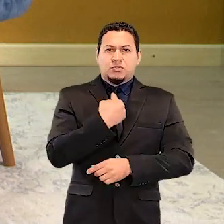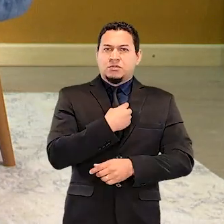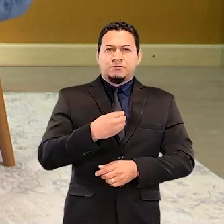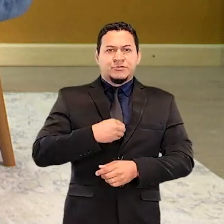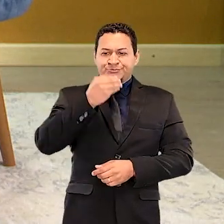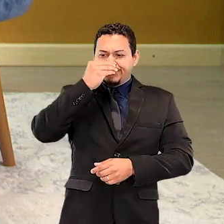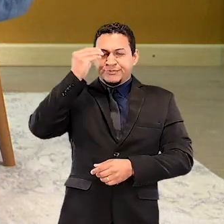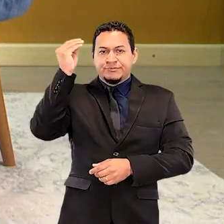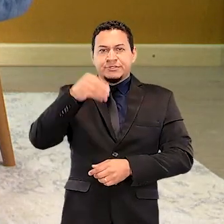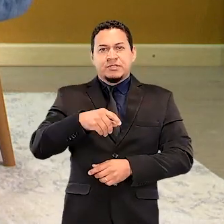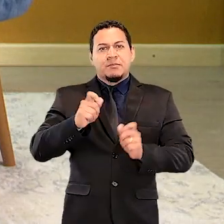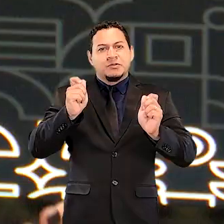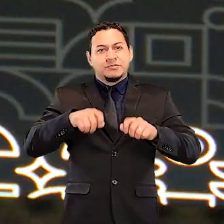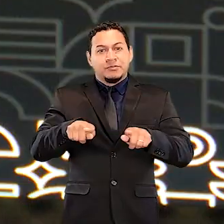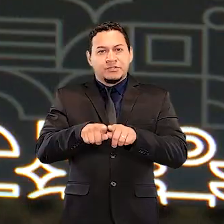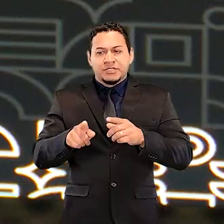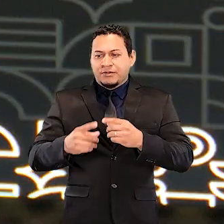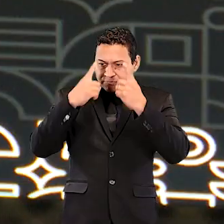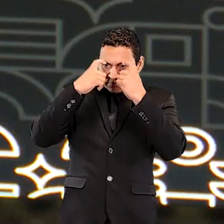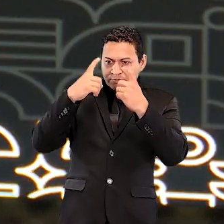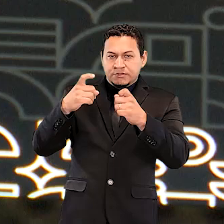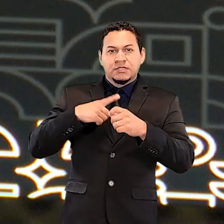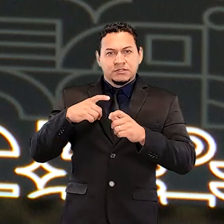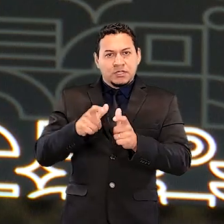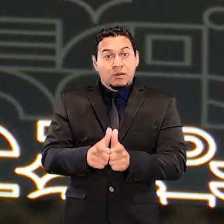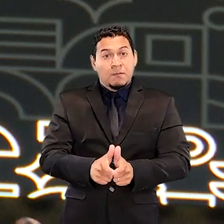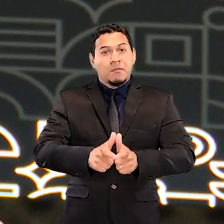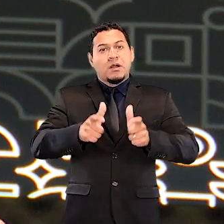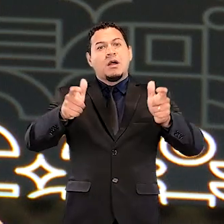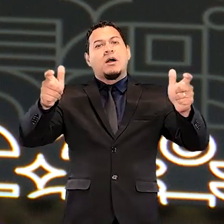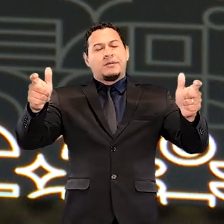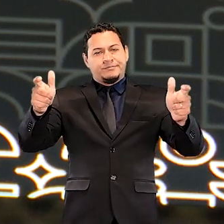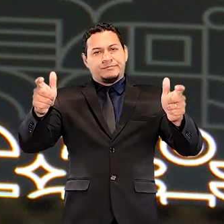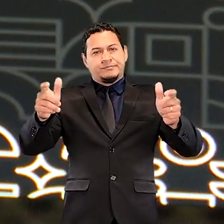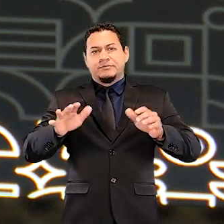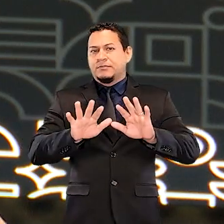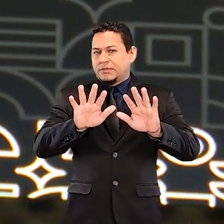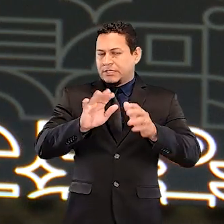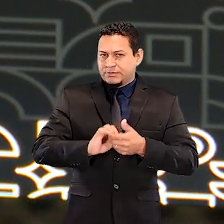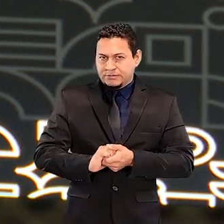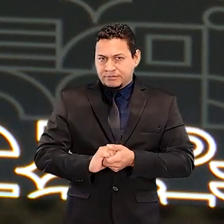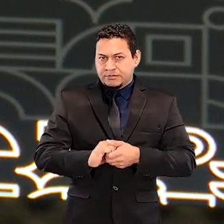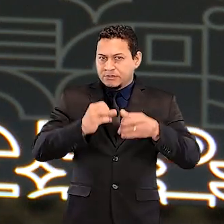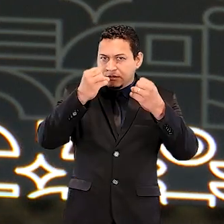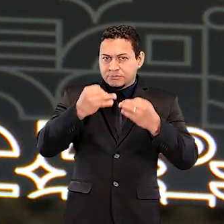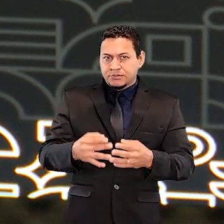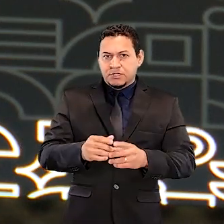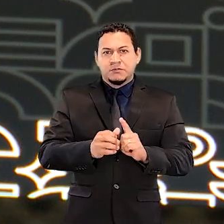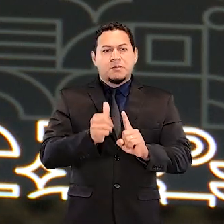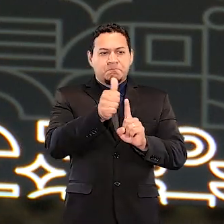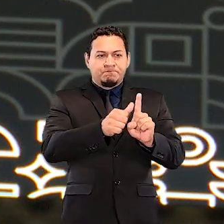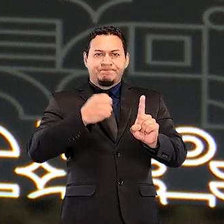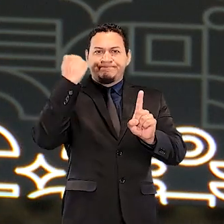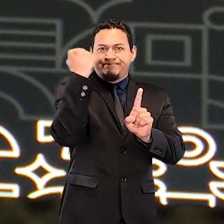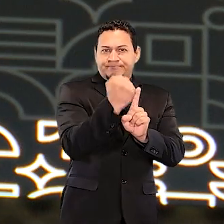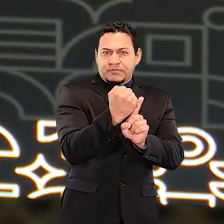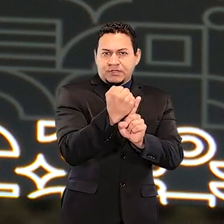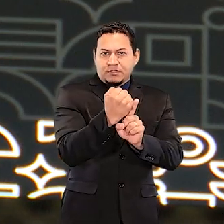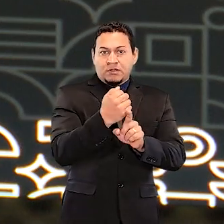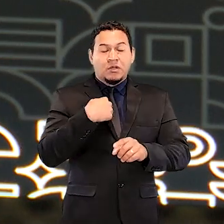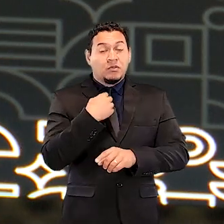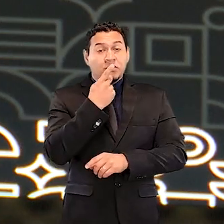a possibilidade de que a violência também tenha aumentado, porque quando nós falamos de feminicídios, nós